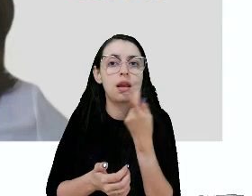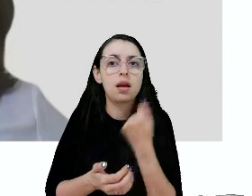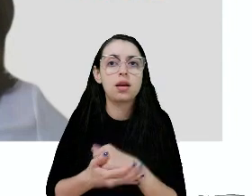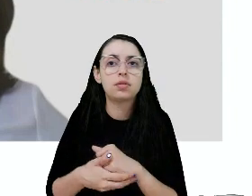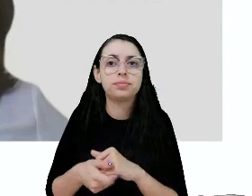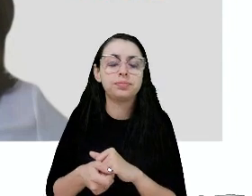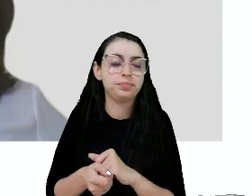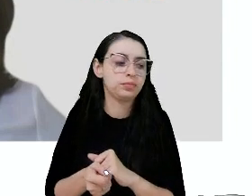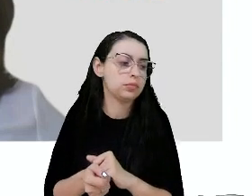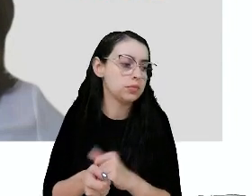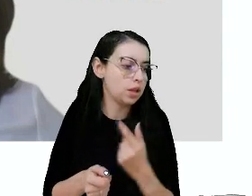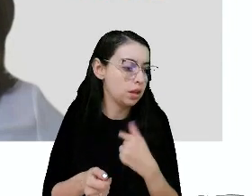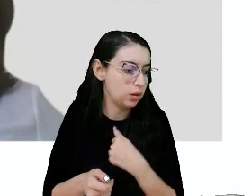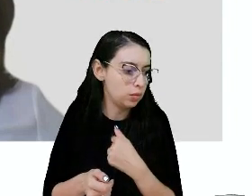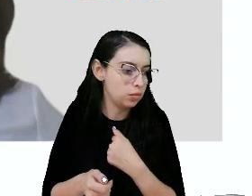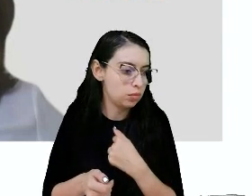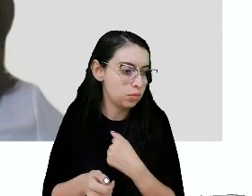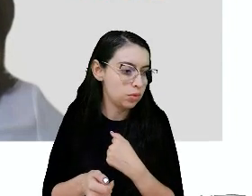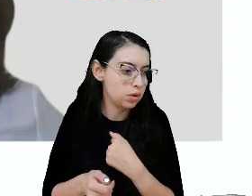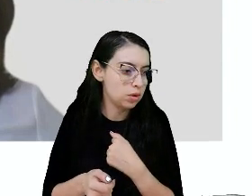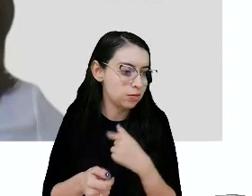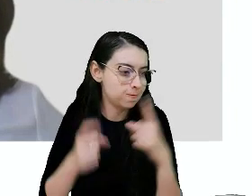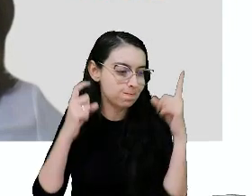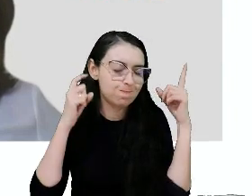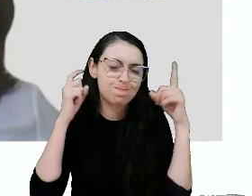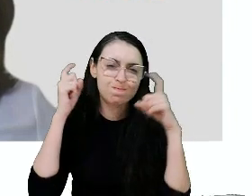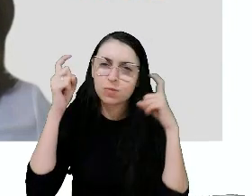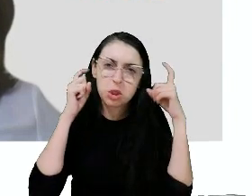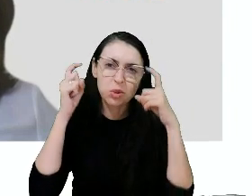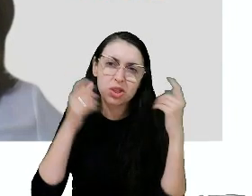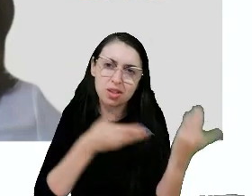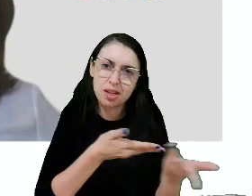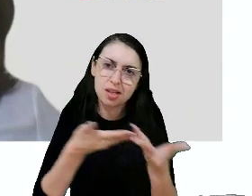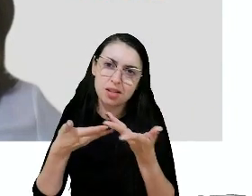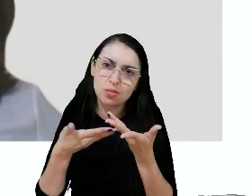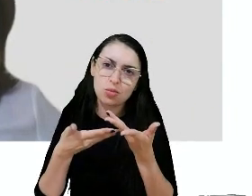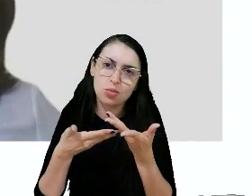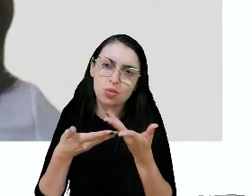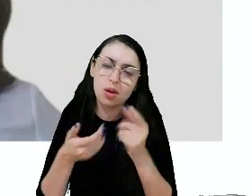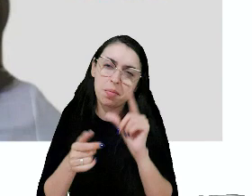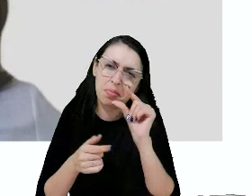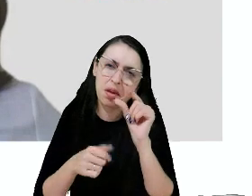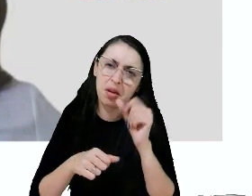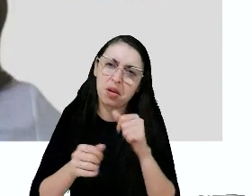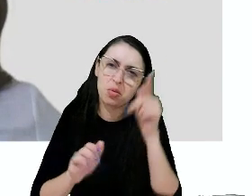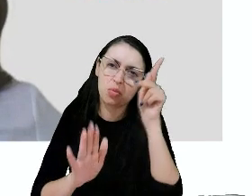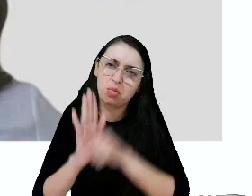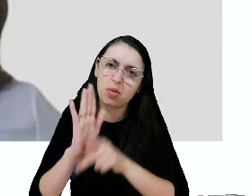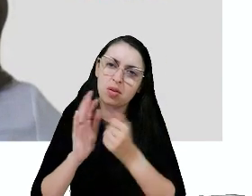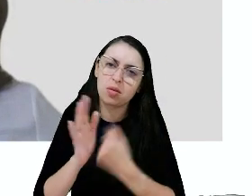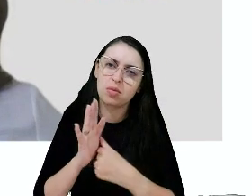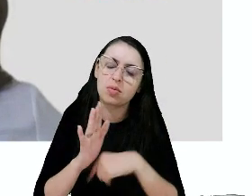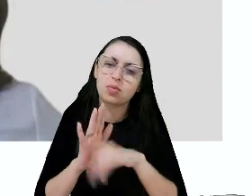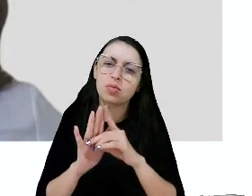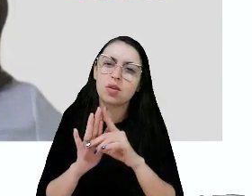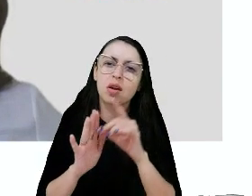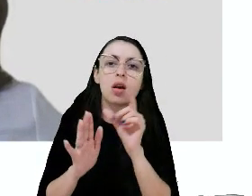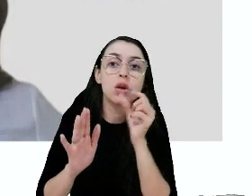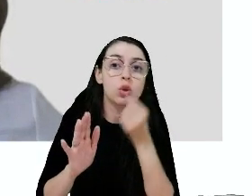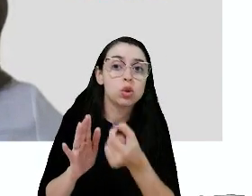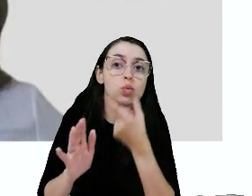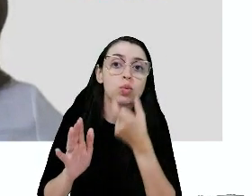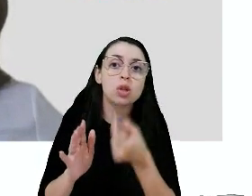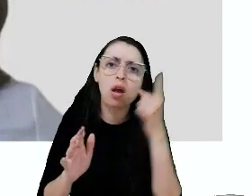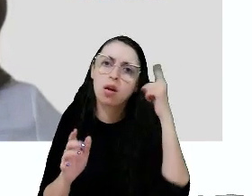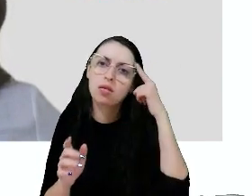vocês que eu tive a preocupação de trazer aqui um pequeno documento, que eu vou só salpicar